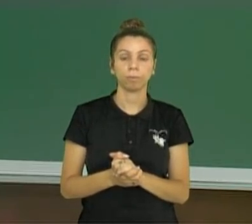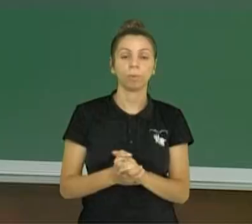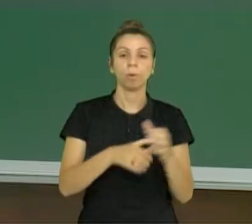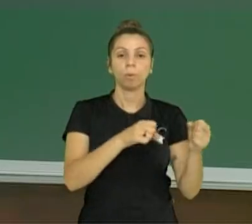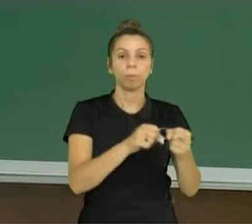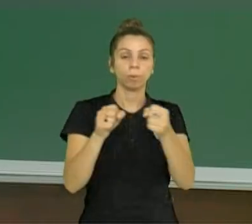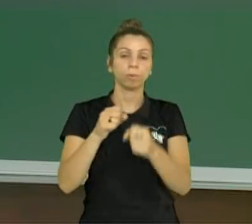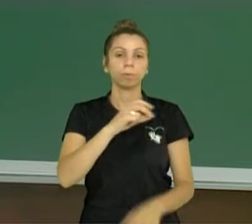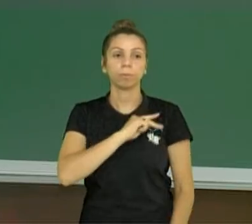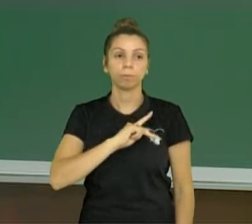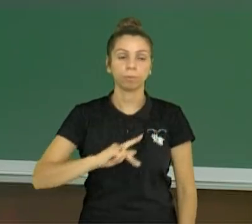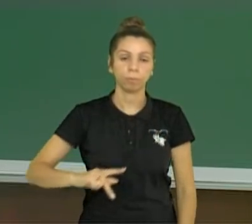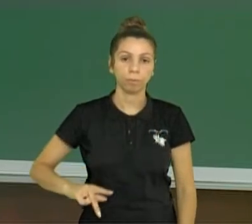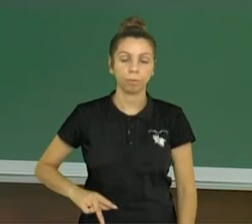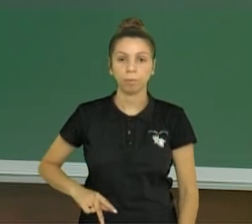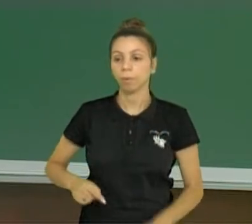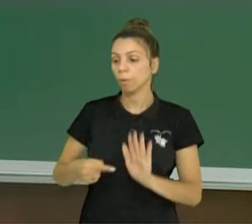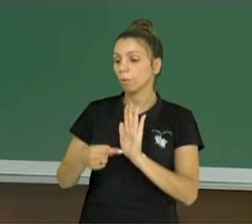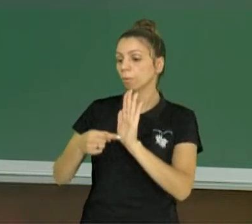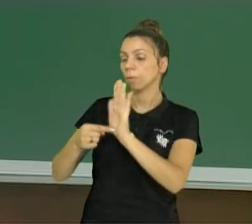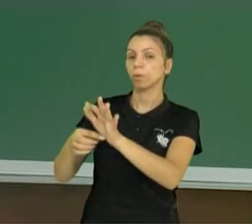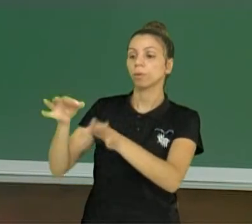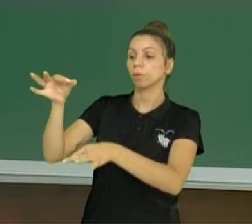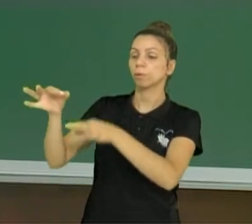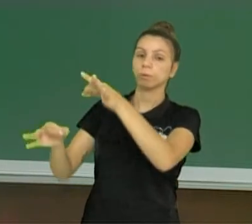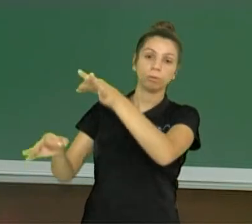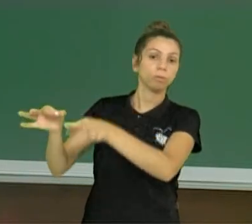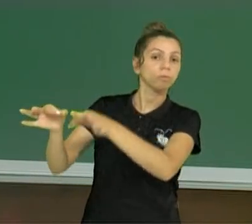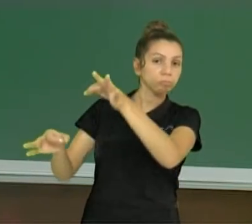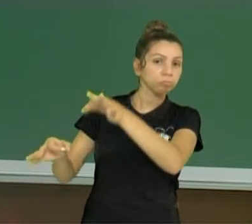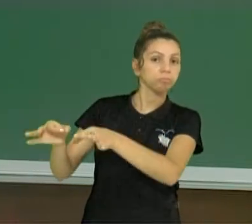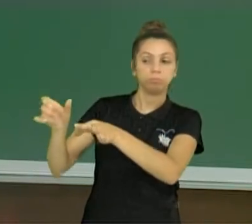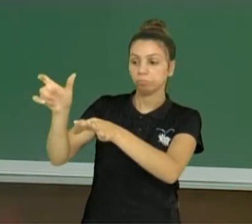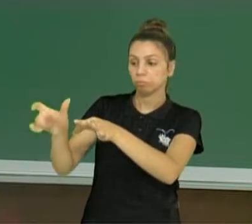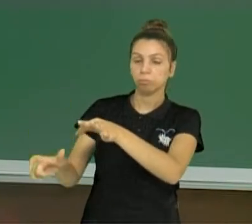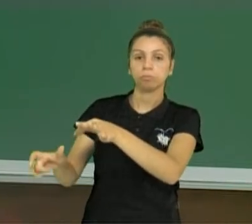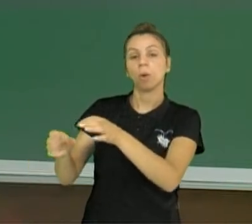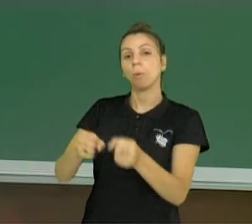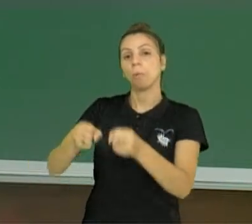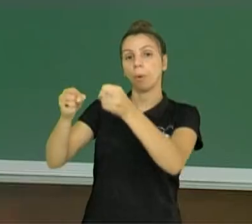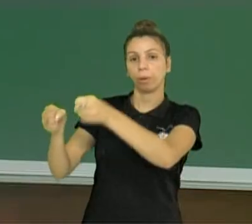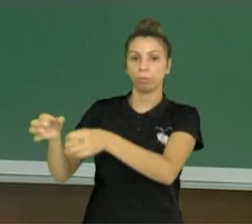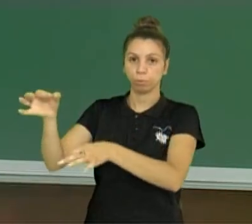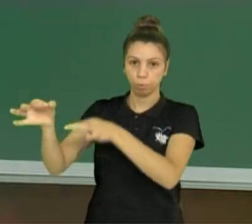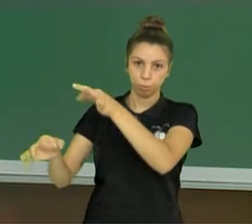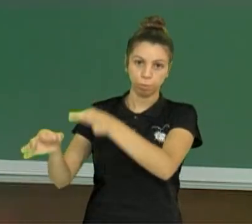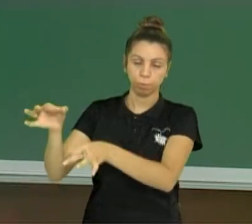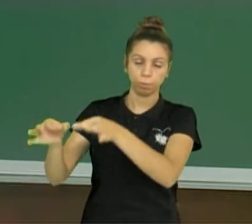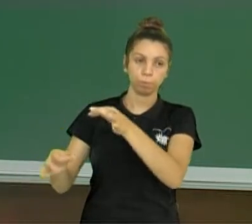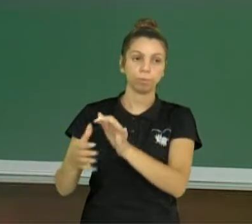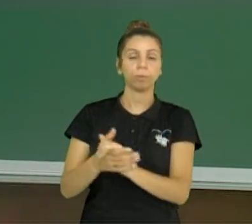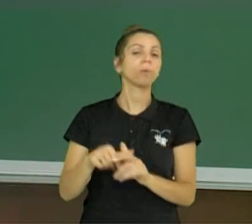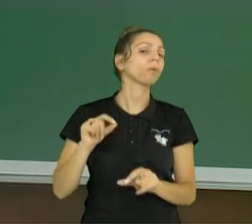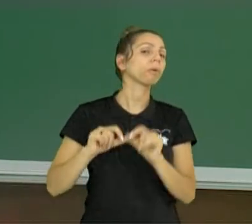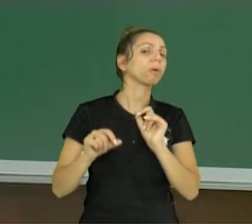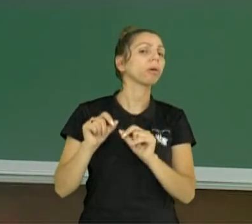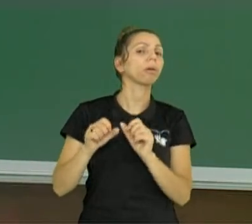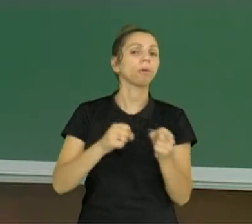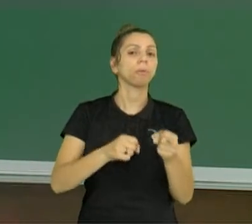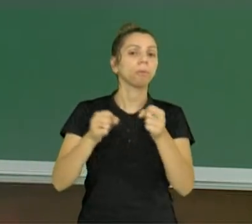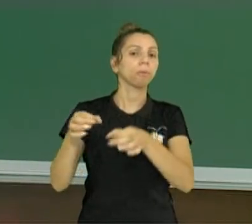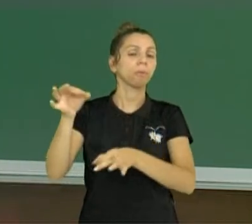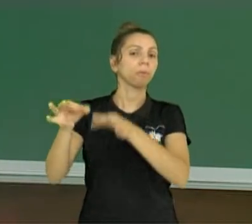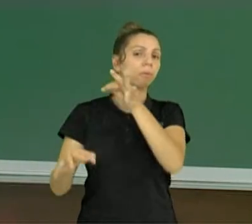presidente, indica juízes para a Suprema Corte, para o Judiciário, para o Poder dos Juízes. Né? Quem é o Poder Judiciário? É a